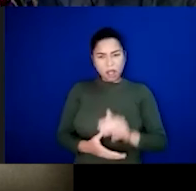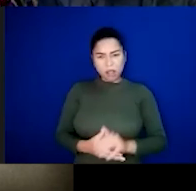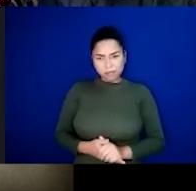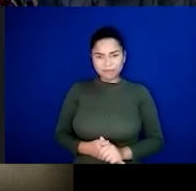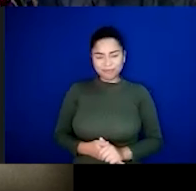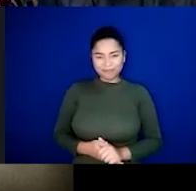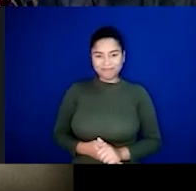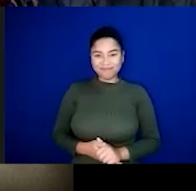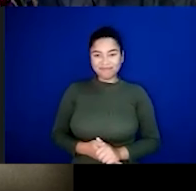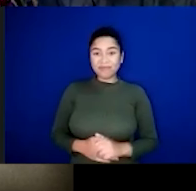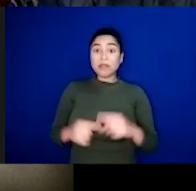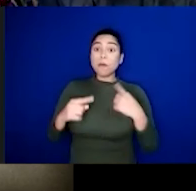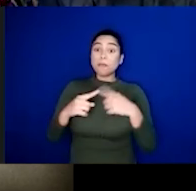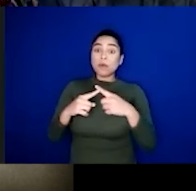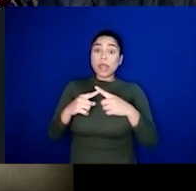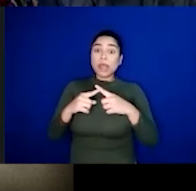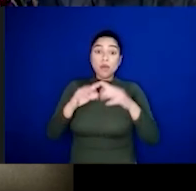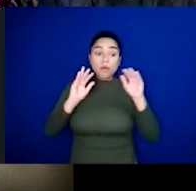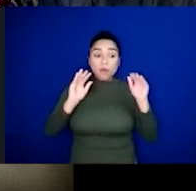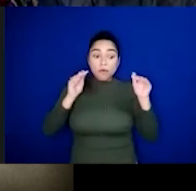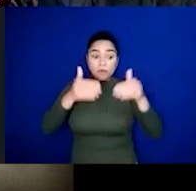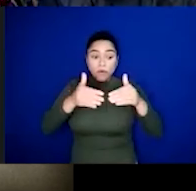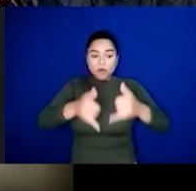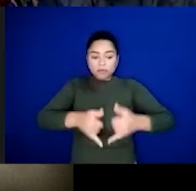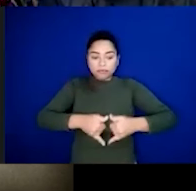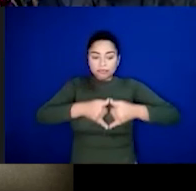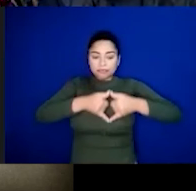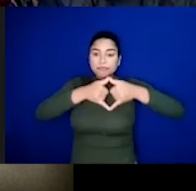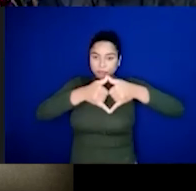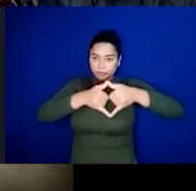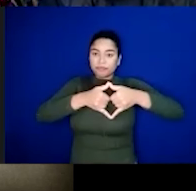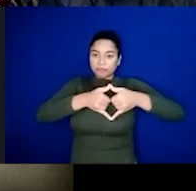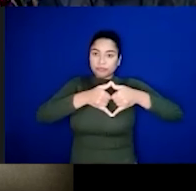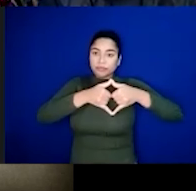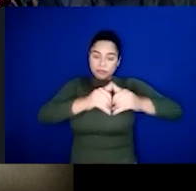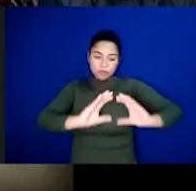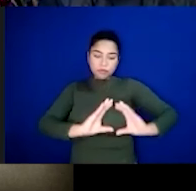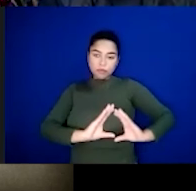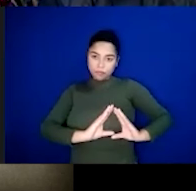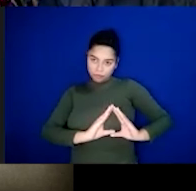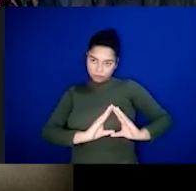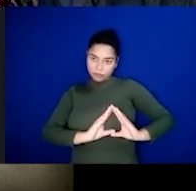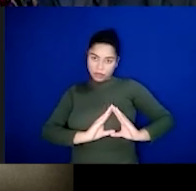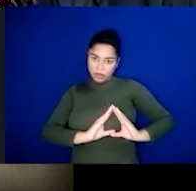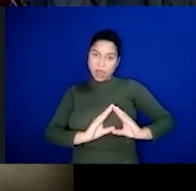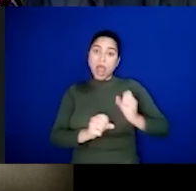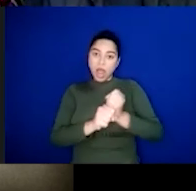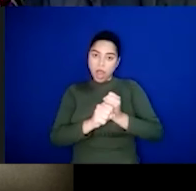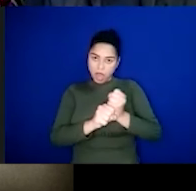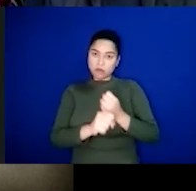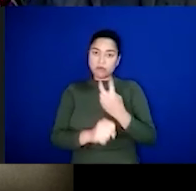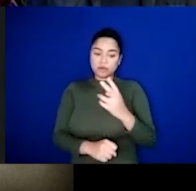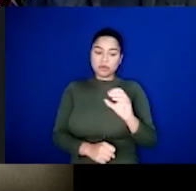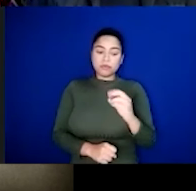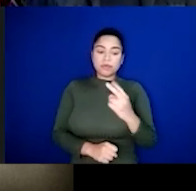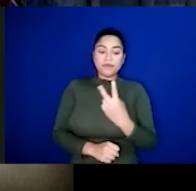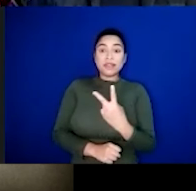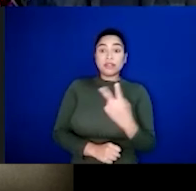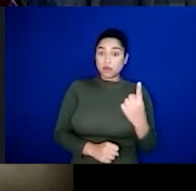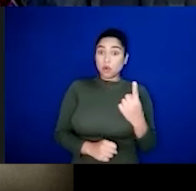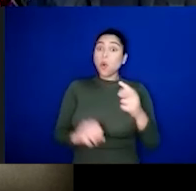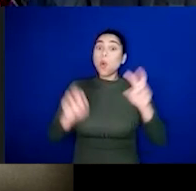da premiação a do Instituto Tomie Ohtake com a Leroy Merlin desse ano é o tema acolher E